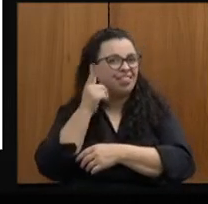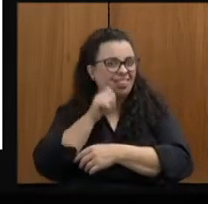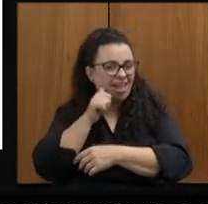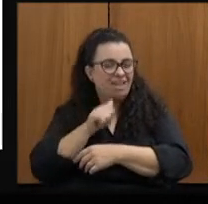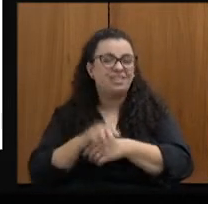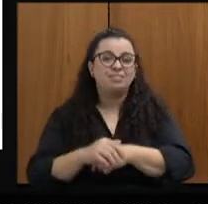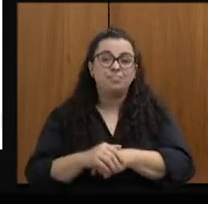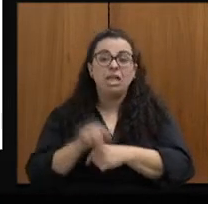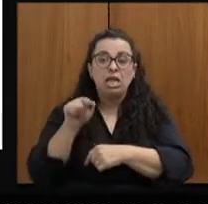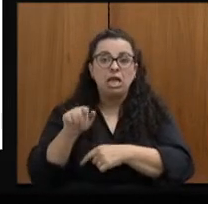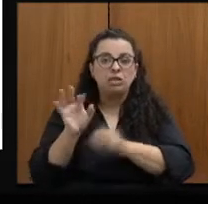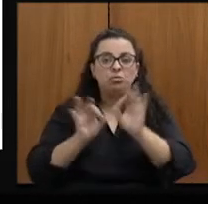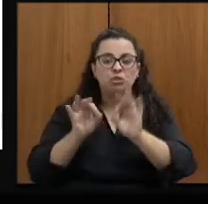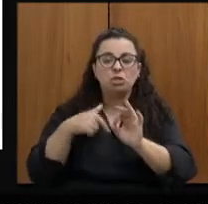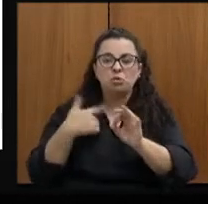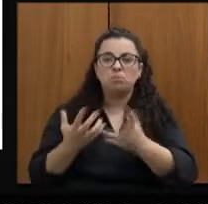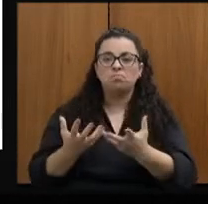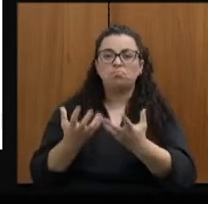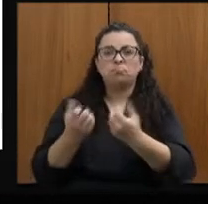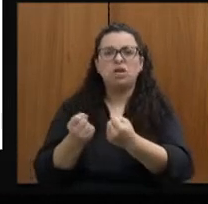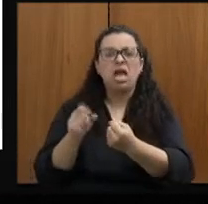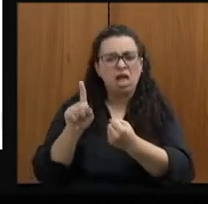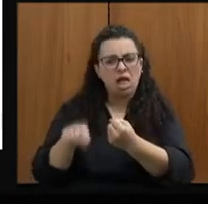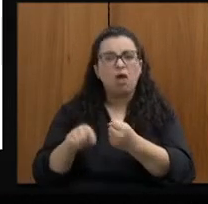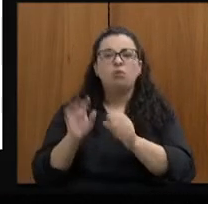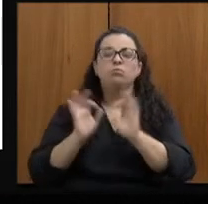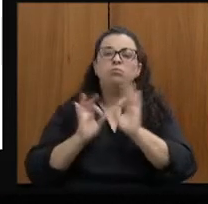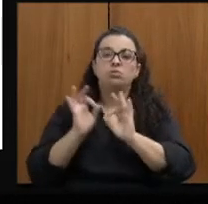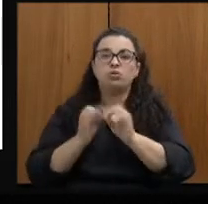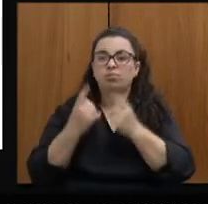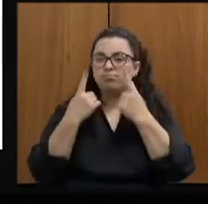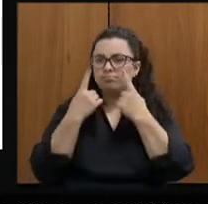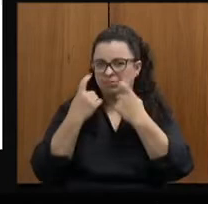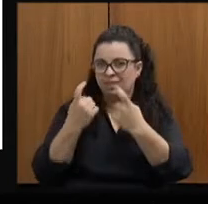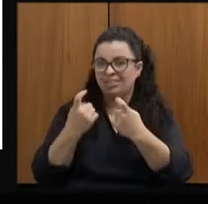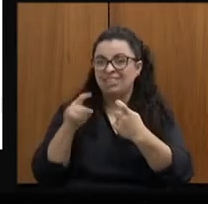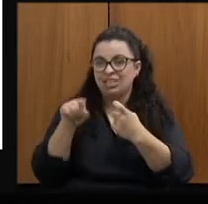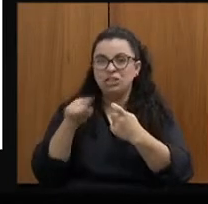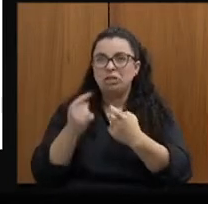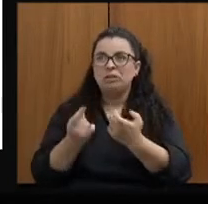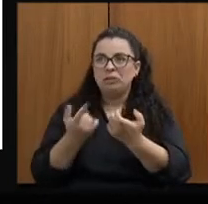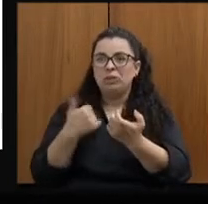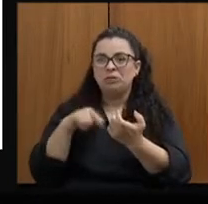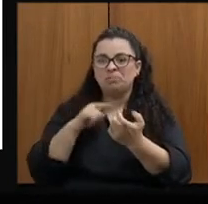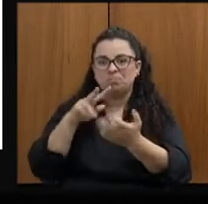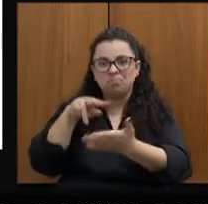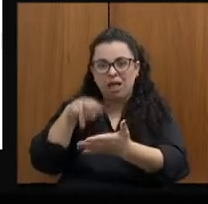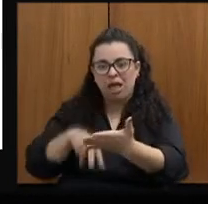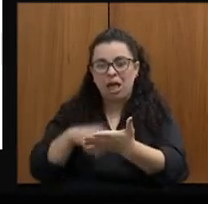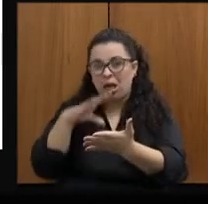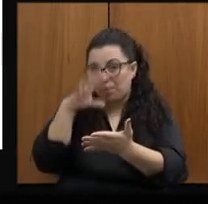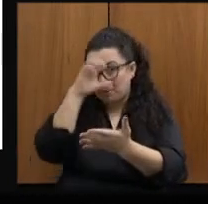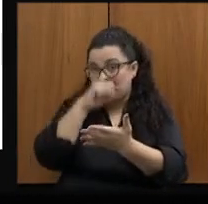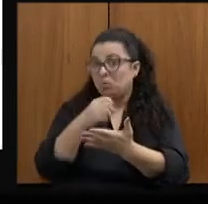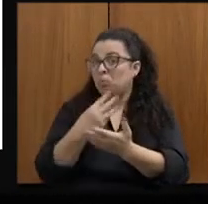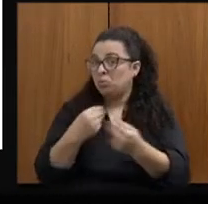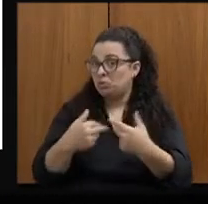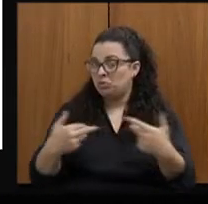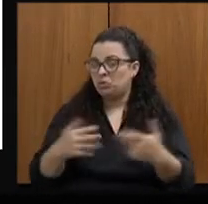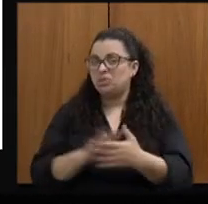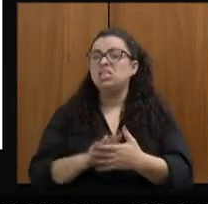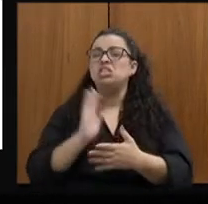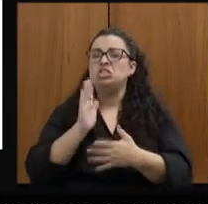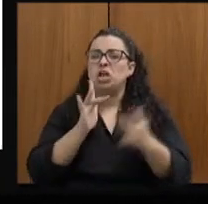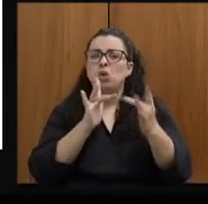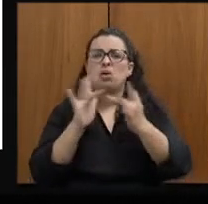que é um projeto muito interessante e a gente aprendeu muito com ele, tá, deputado? Nós já estamos em contato em Belo Horizonte, Barão de